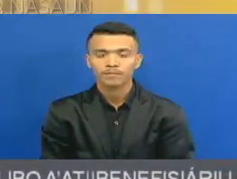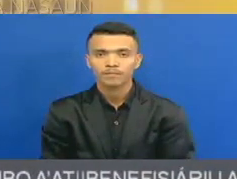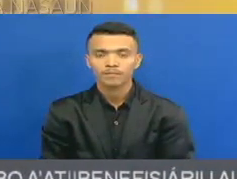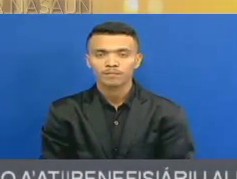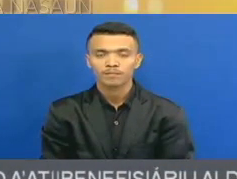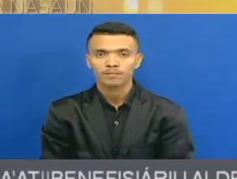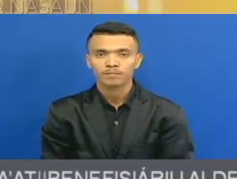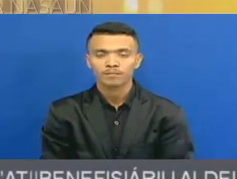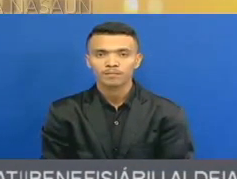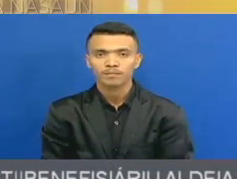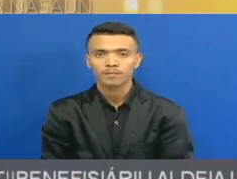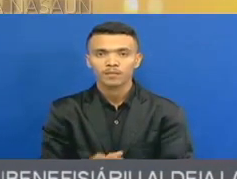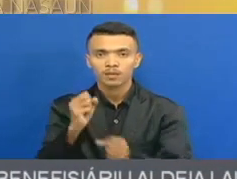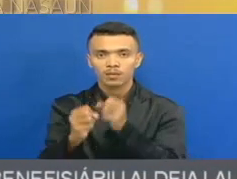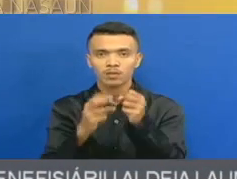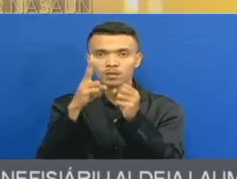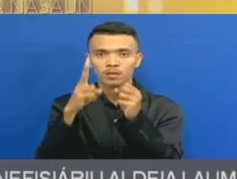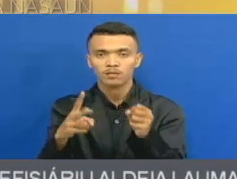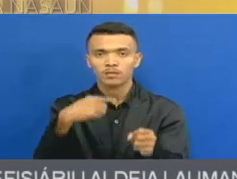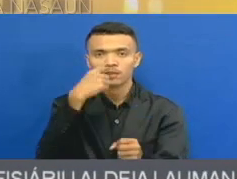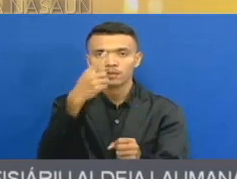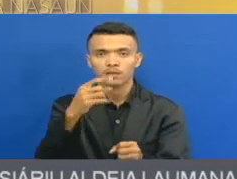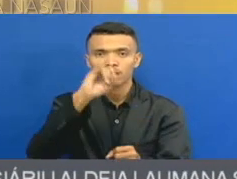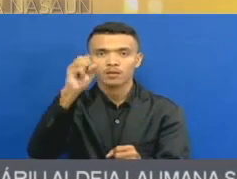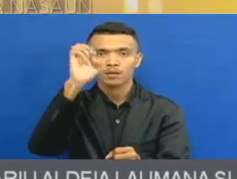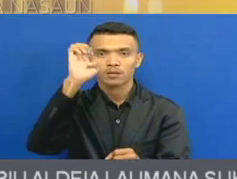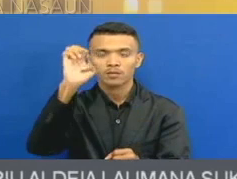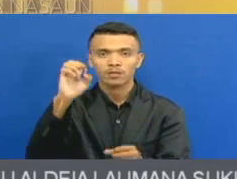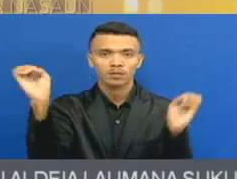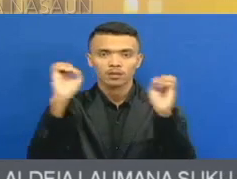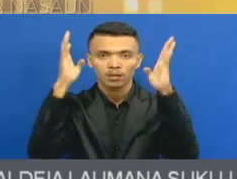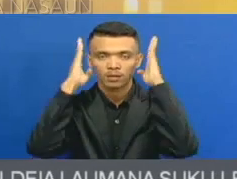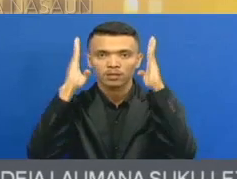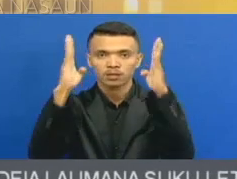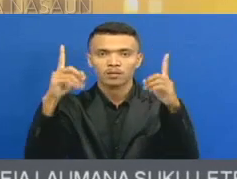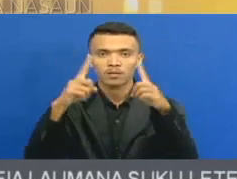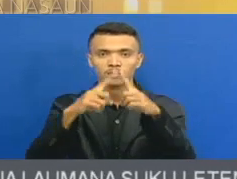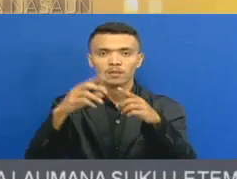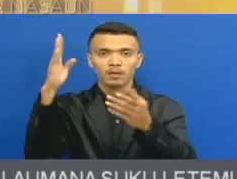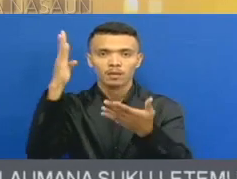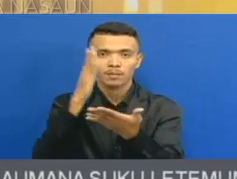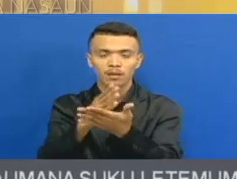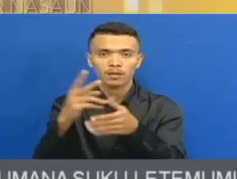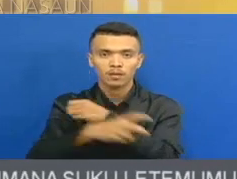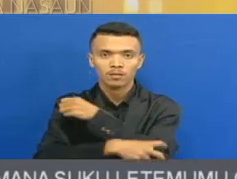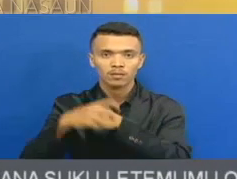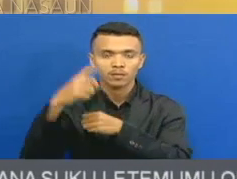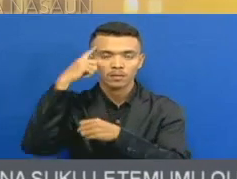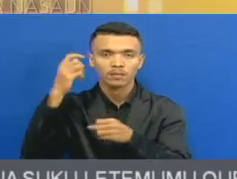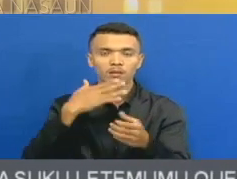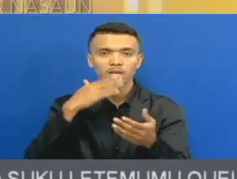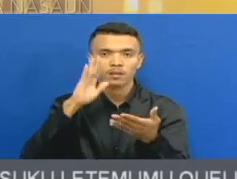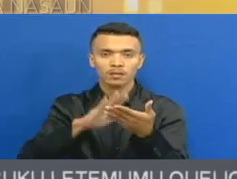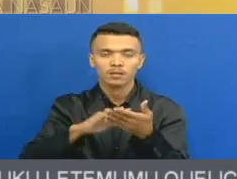E da Rádio de Informação Sério, a sociedade civil considera José Ximenes lá sério para combate a corrupção também lá sucesso e